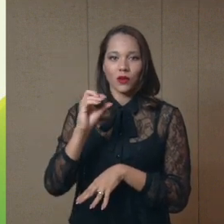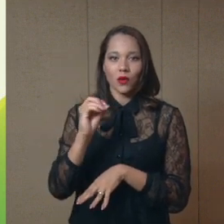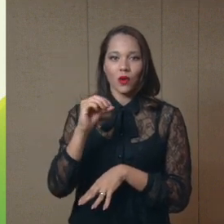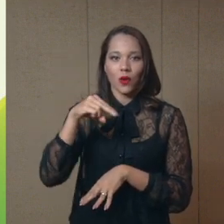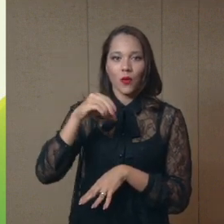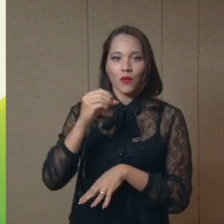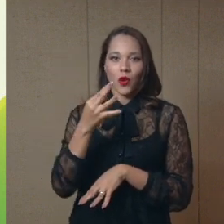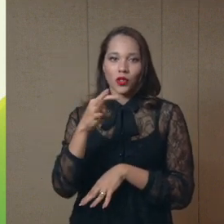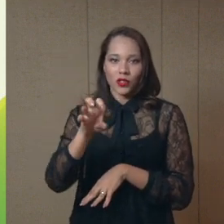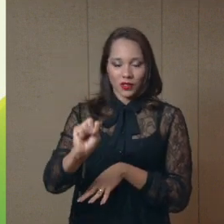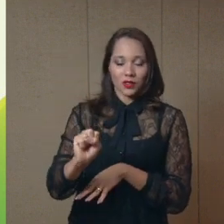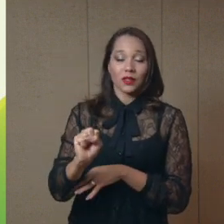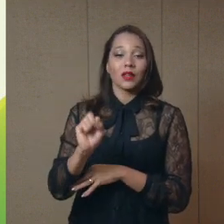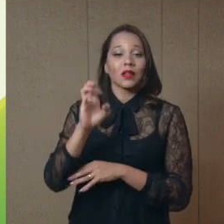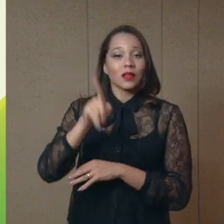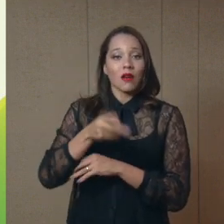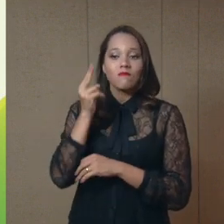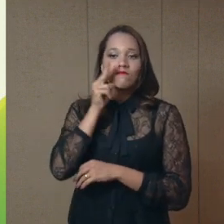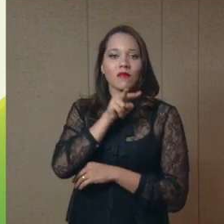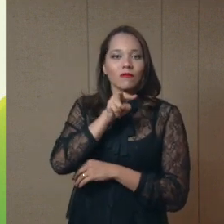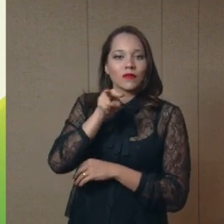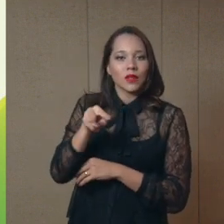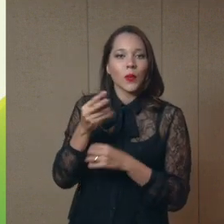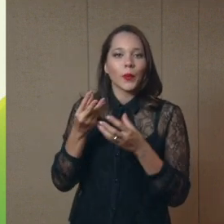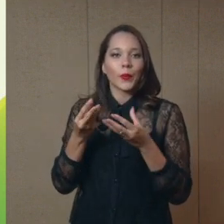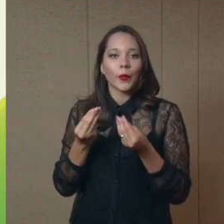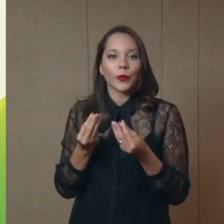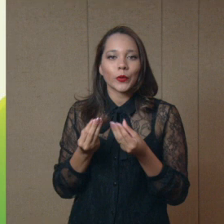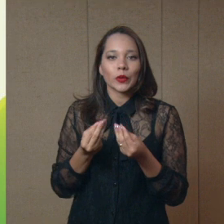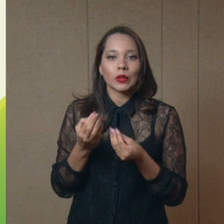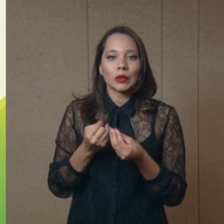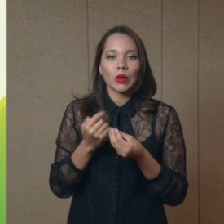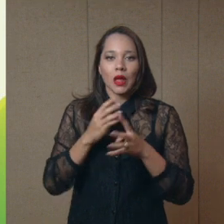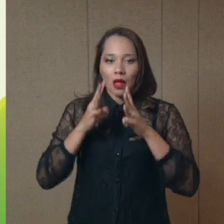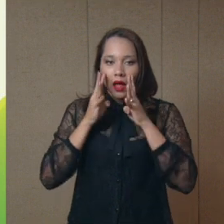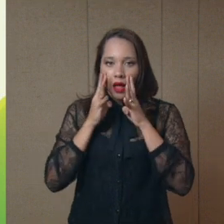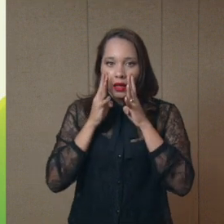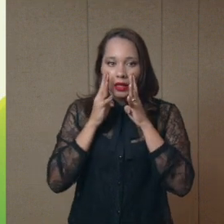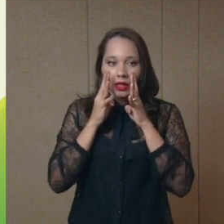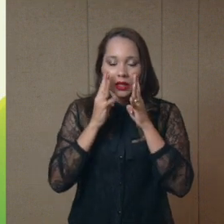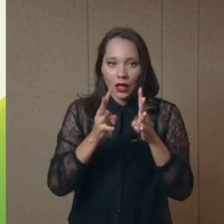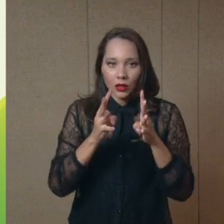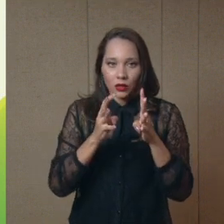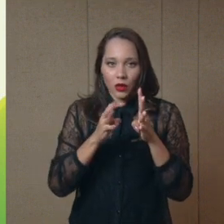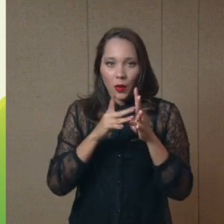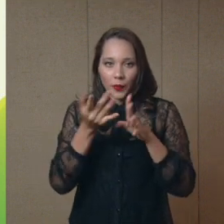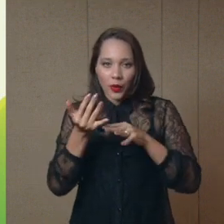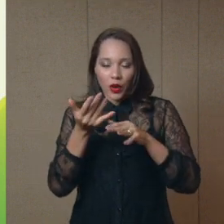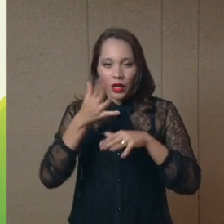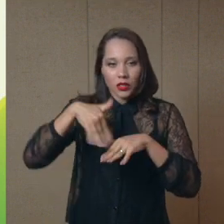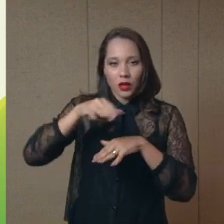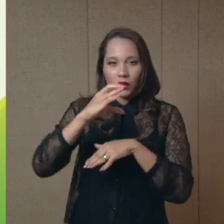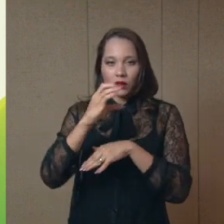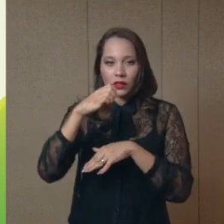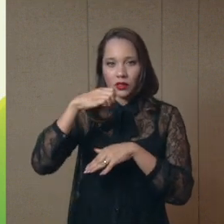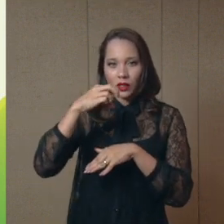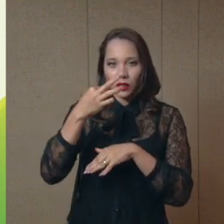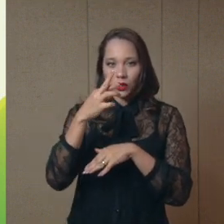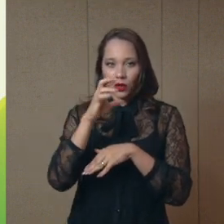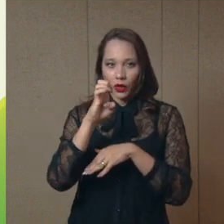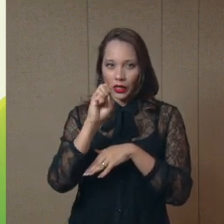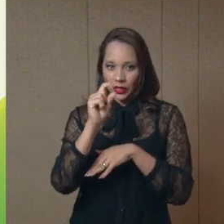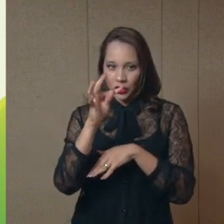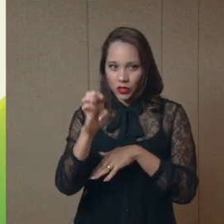então esse é um olhar muito atento para a região centro oeste que a gente tem aqui uma